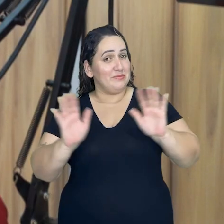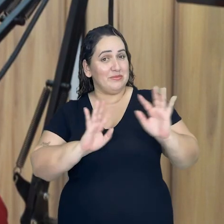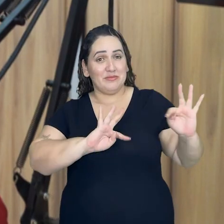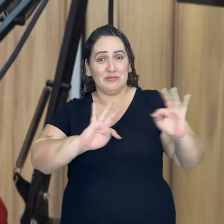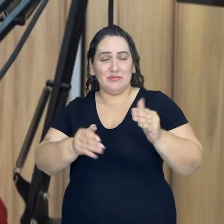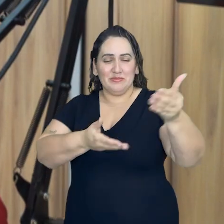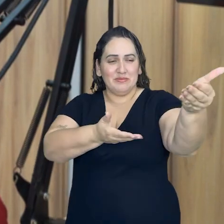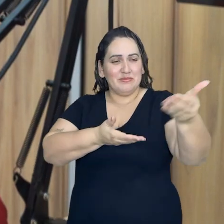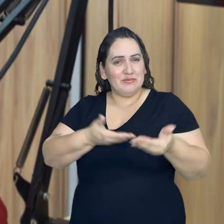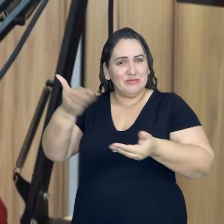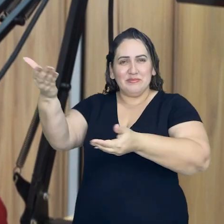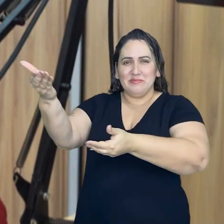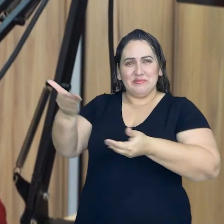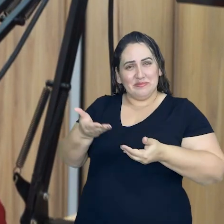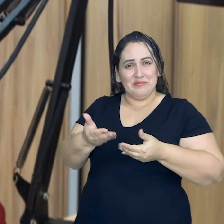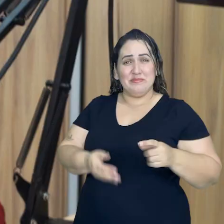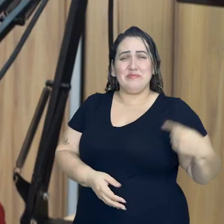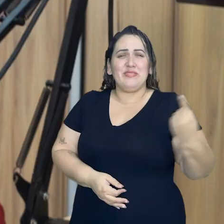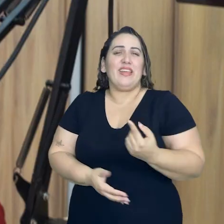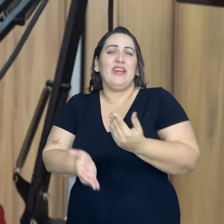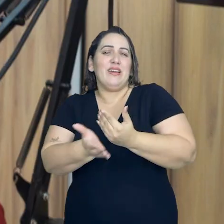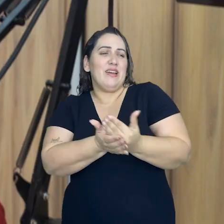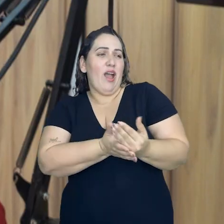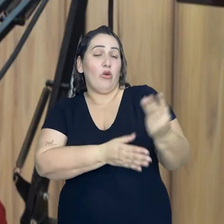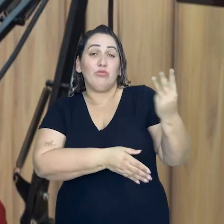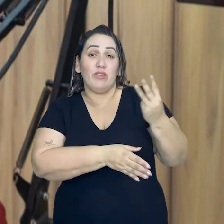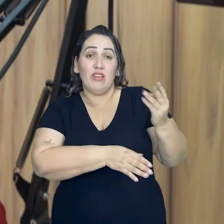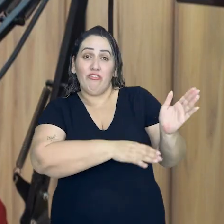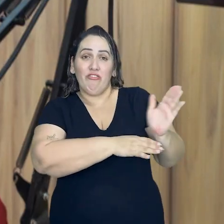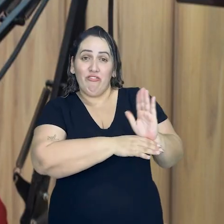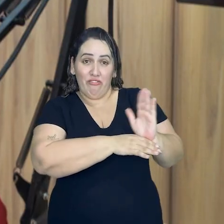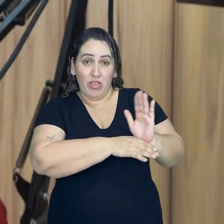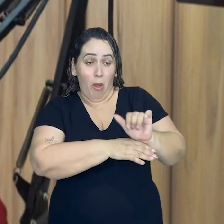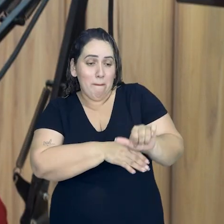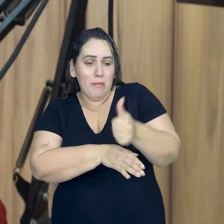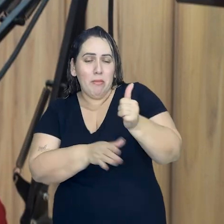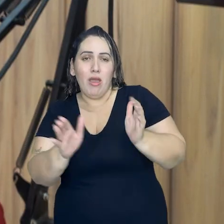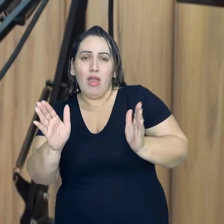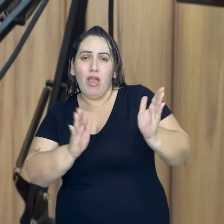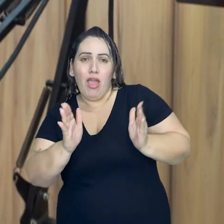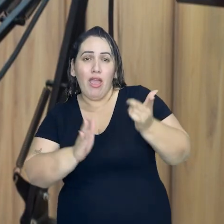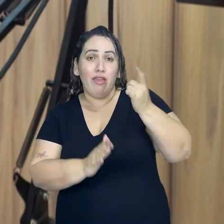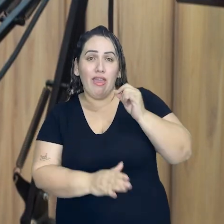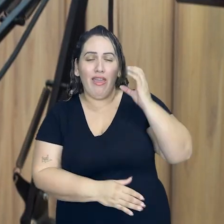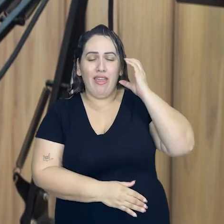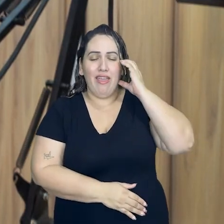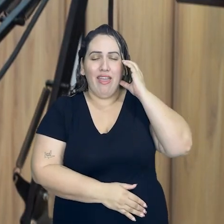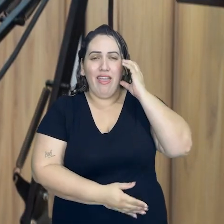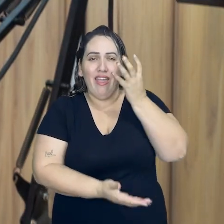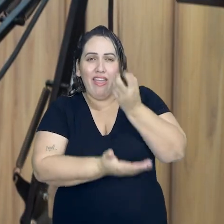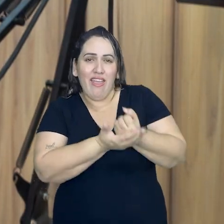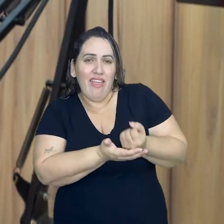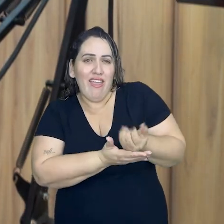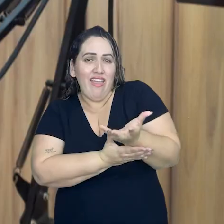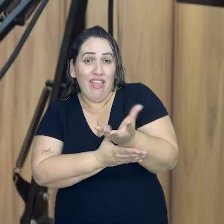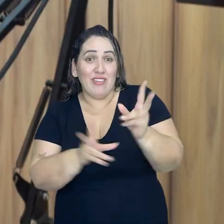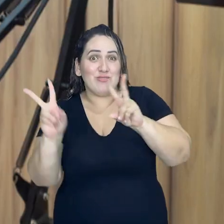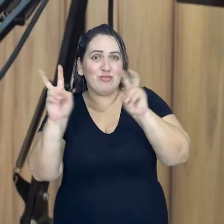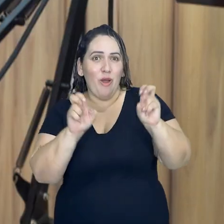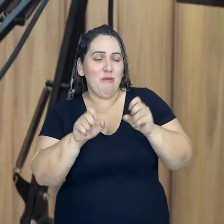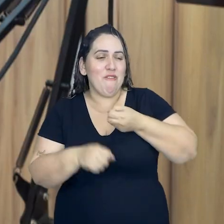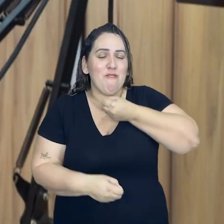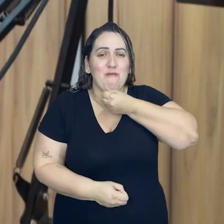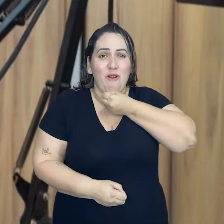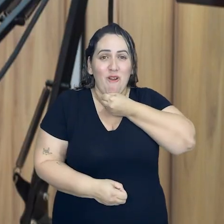Olá, seja bem-vinda e bem-vindo. Estamos iniciando o terceiro episódio da primeira temporada do videocast e podcast Vozes da